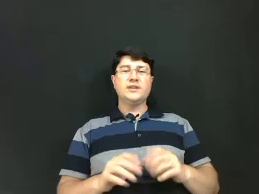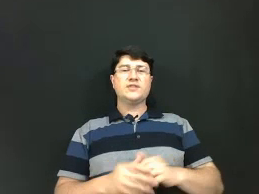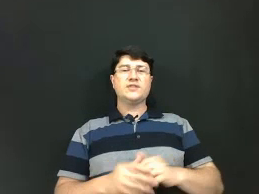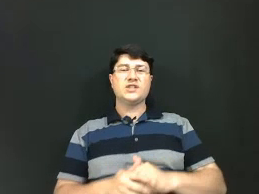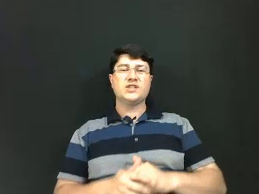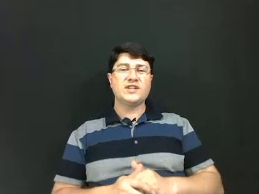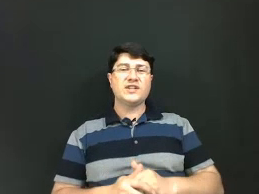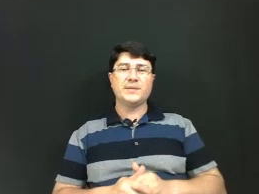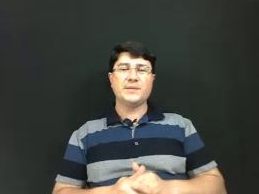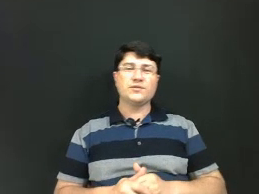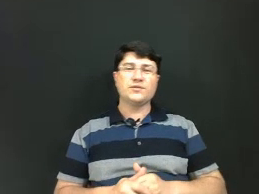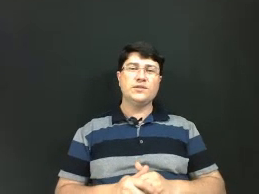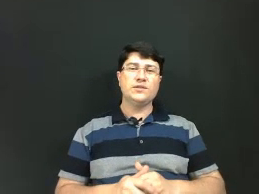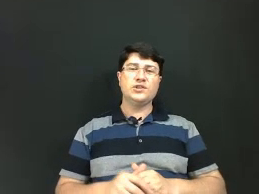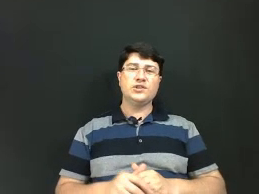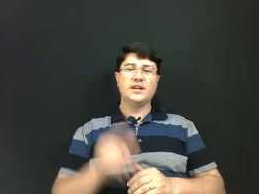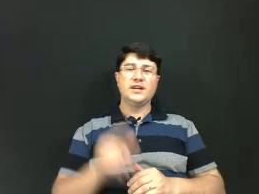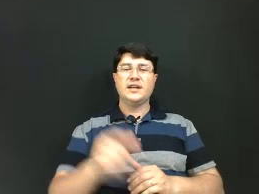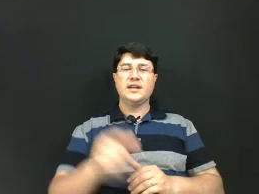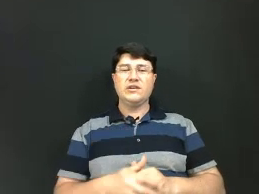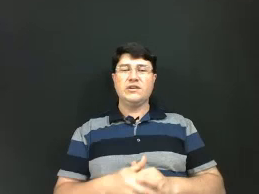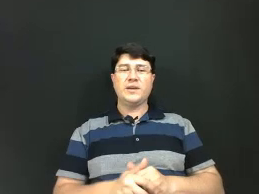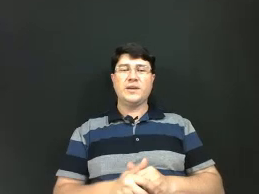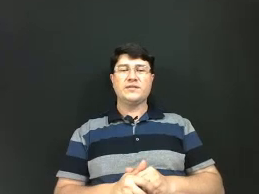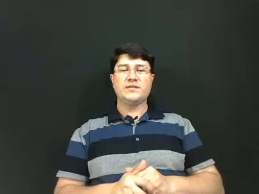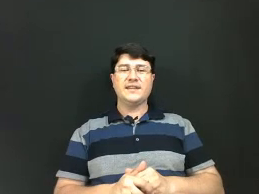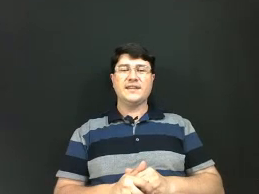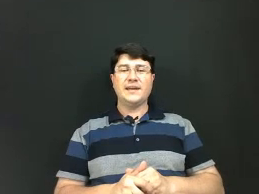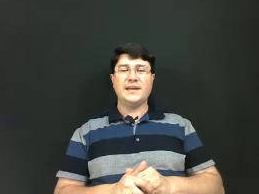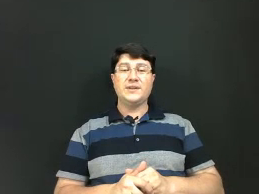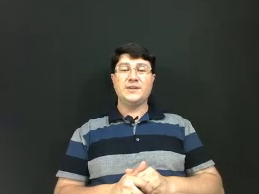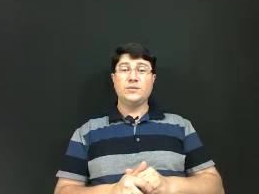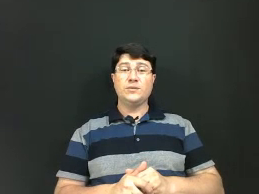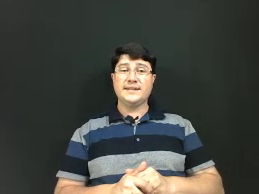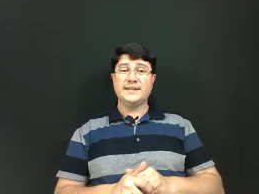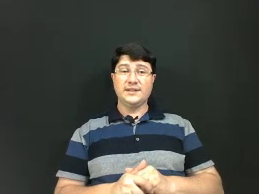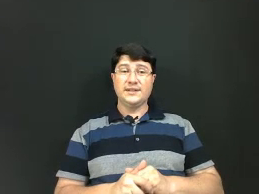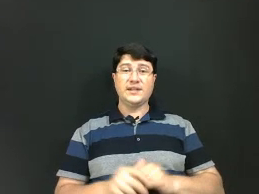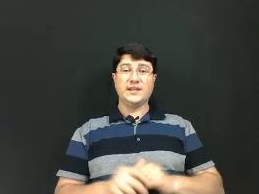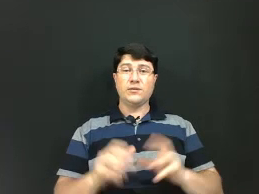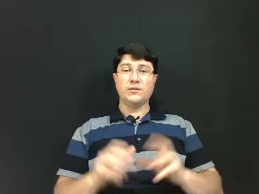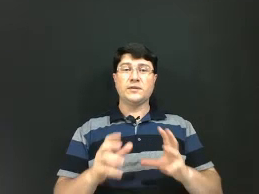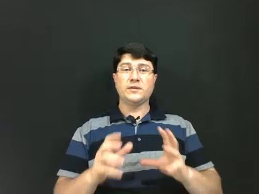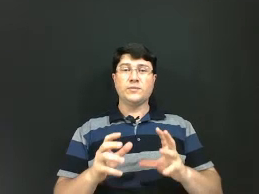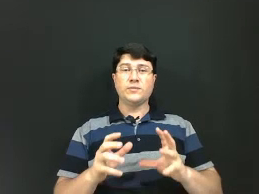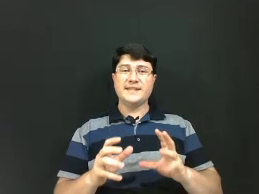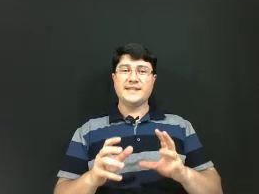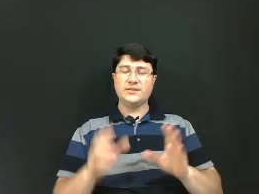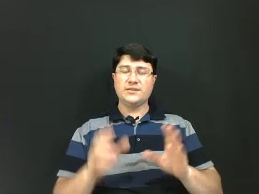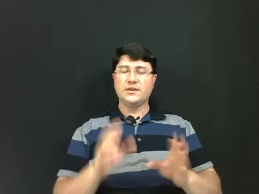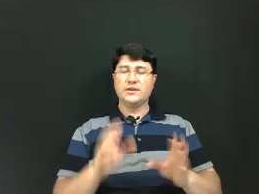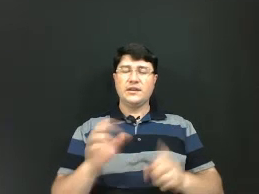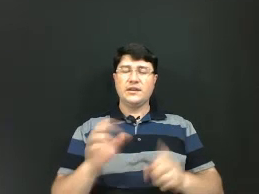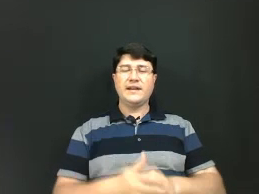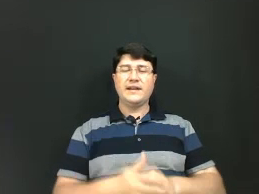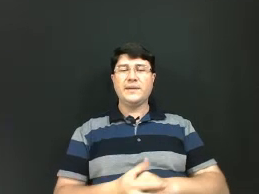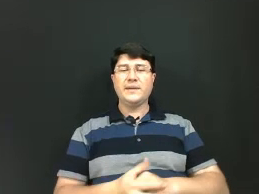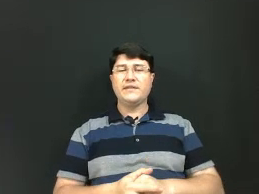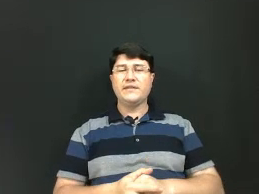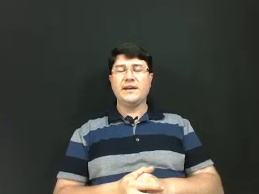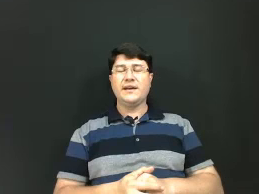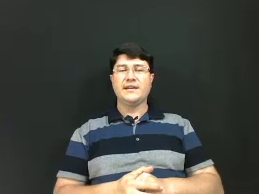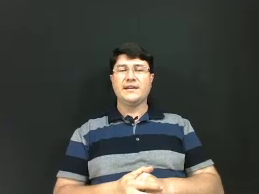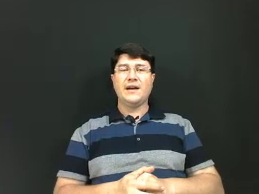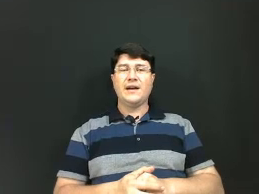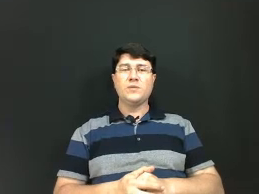campos semânticos que a gente estava para discutir hoje, e eu espero que você tenha aprendido bastante, né? É um conteúdo mais denso, que vale a